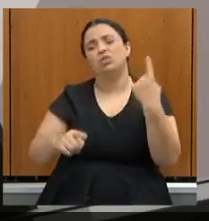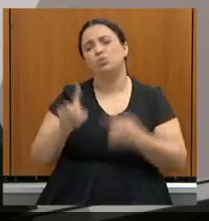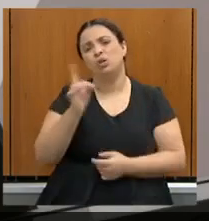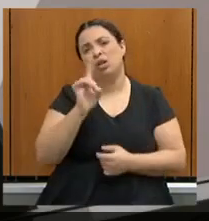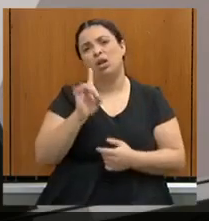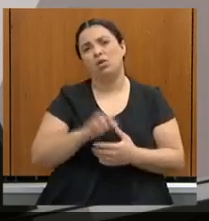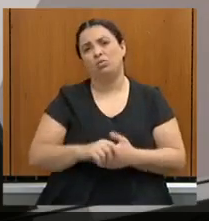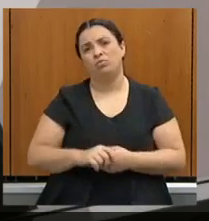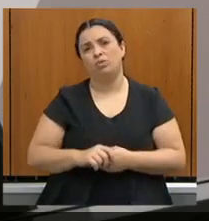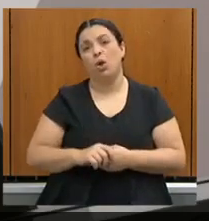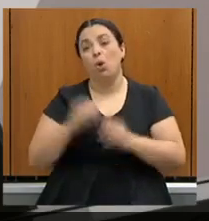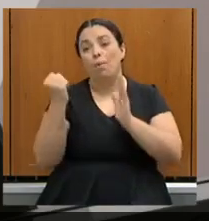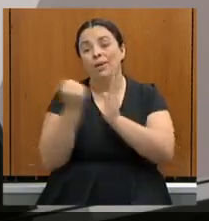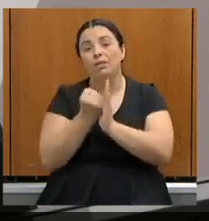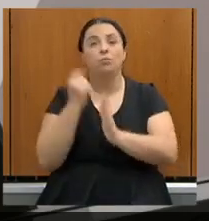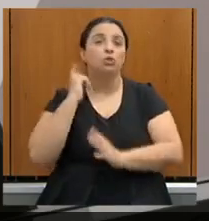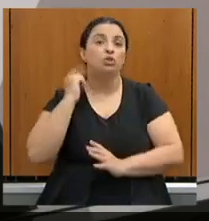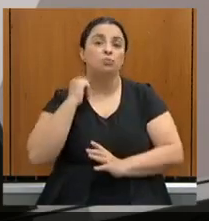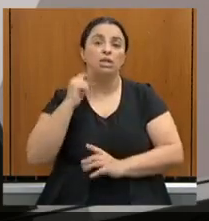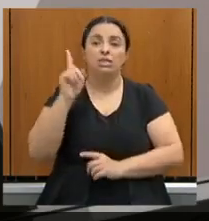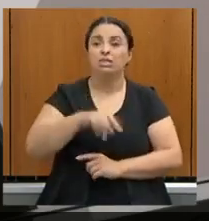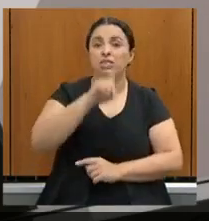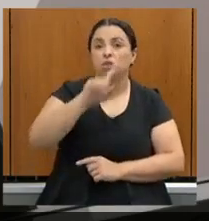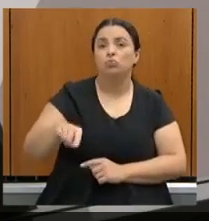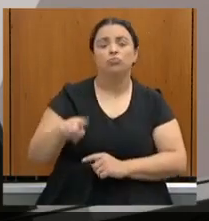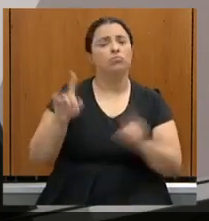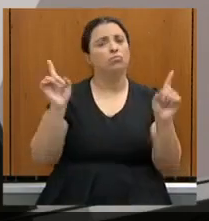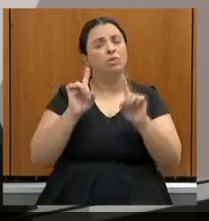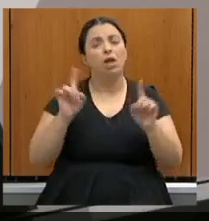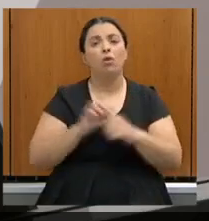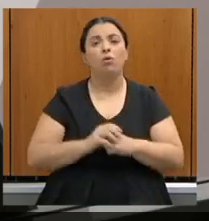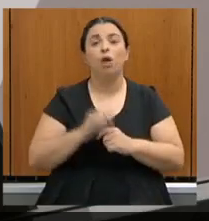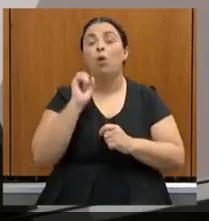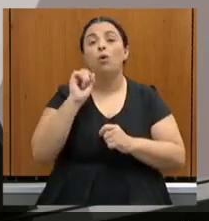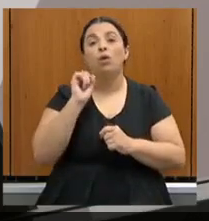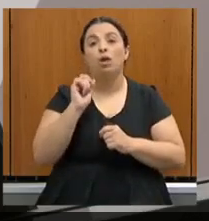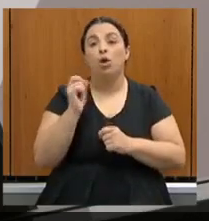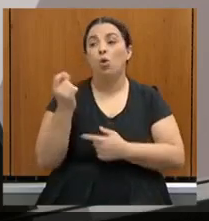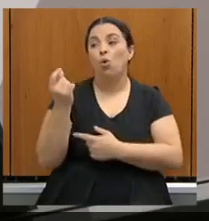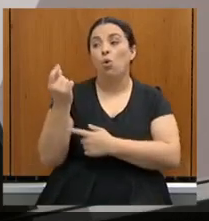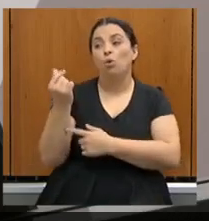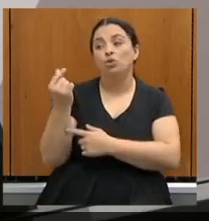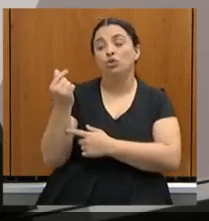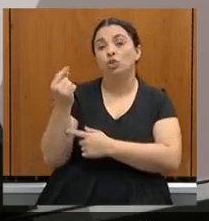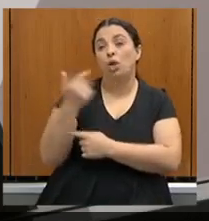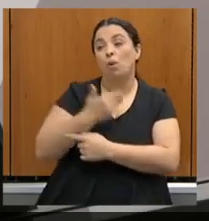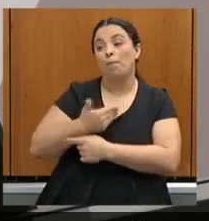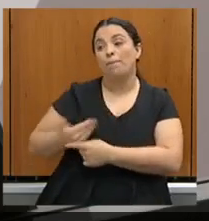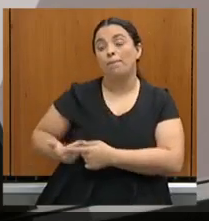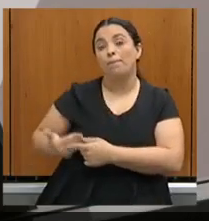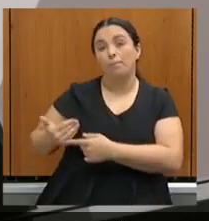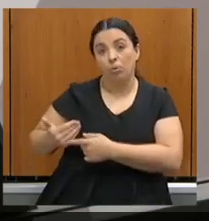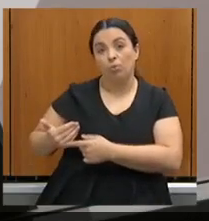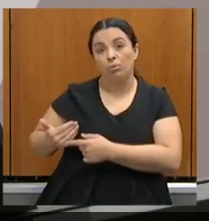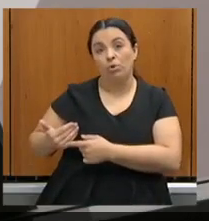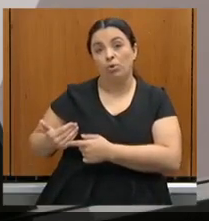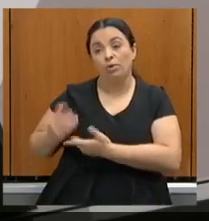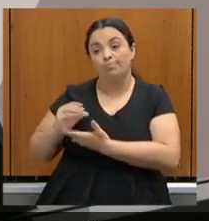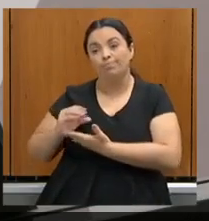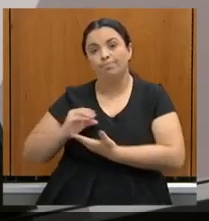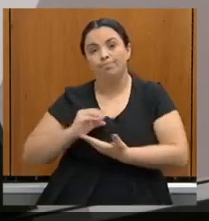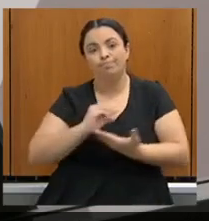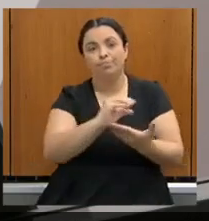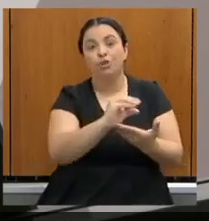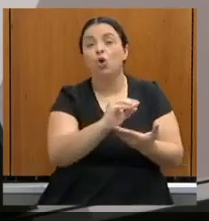simplesmente pegar os recursos públicos, e fazer com que eles sejam usados